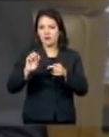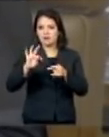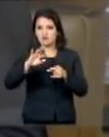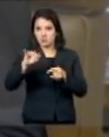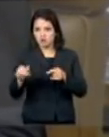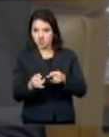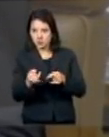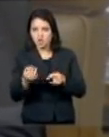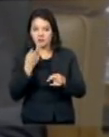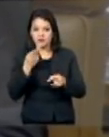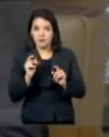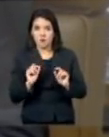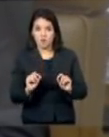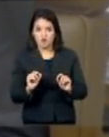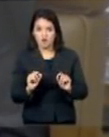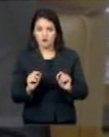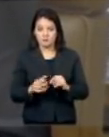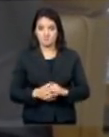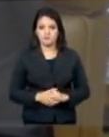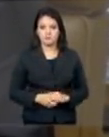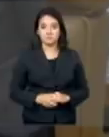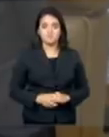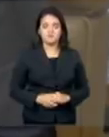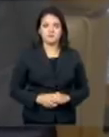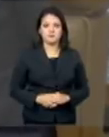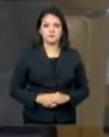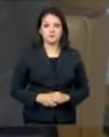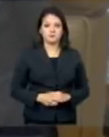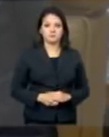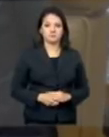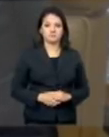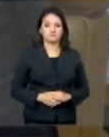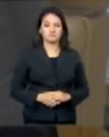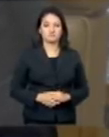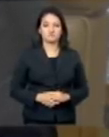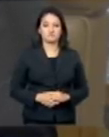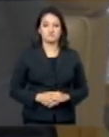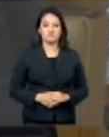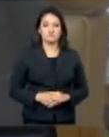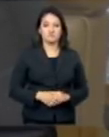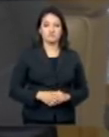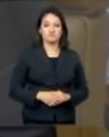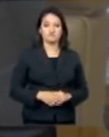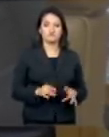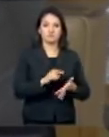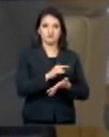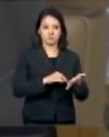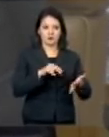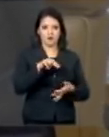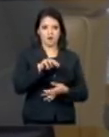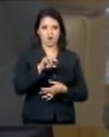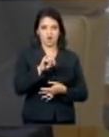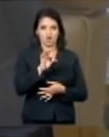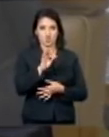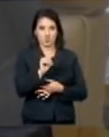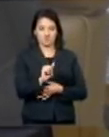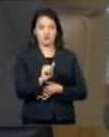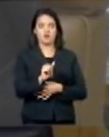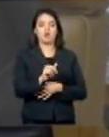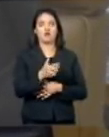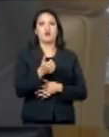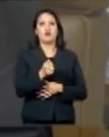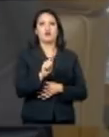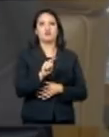no sentido de que é é a nota ageu jd